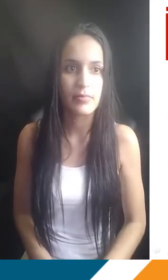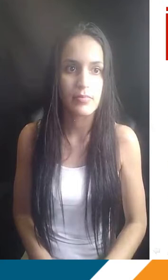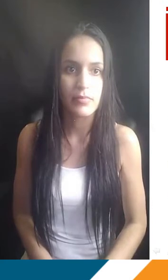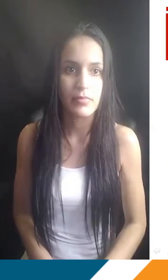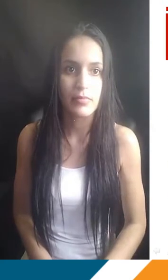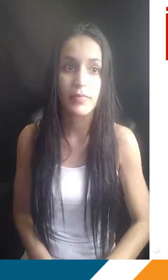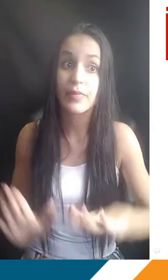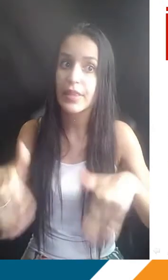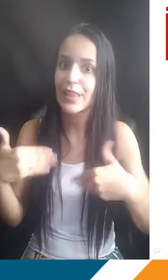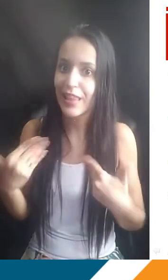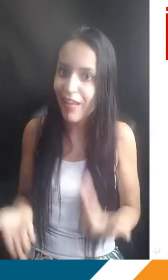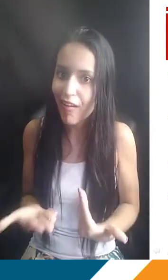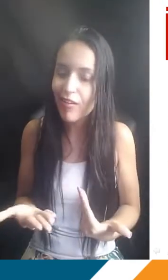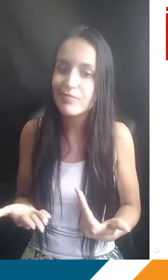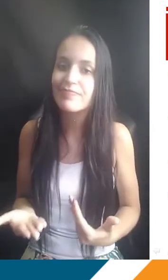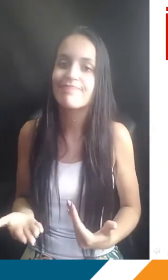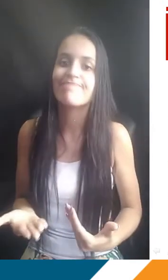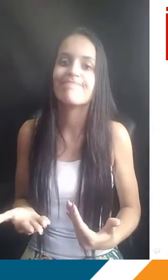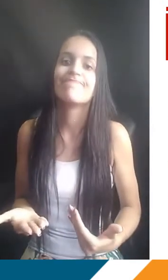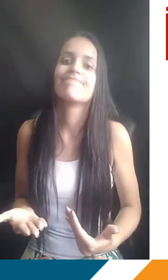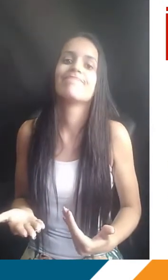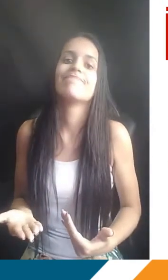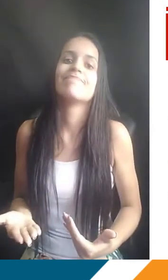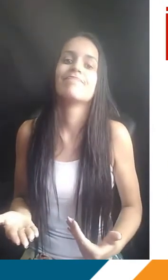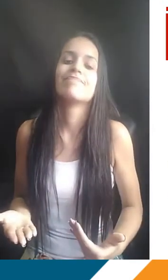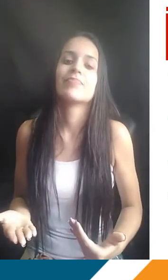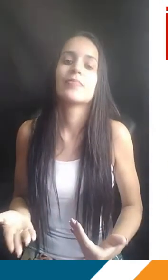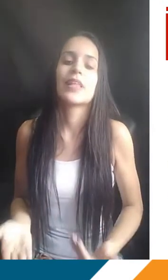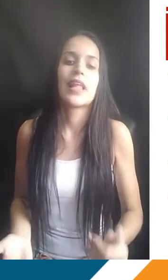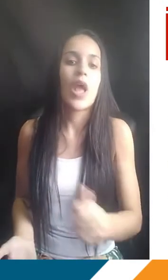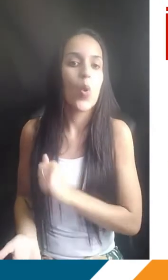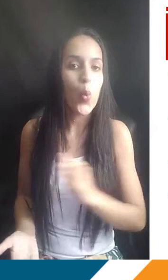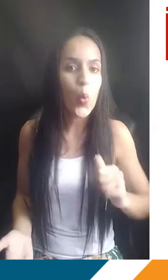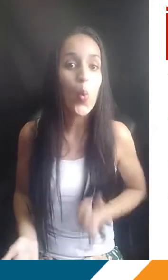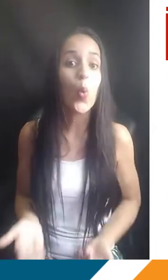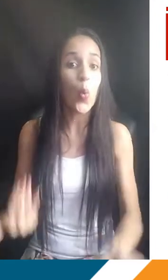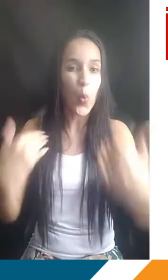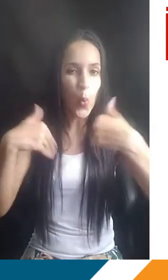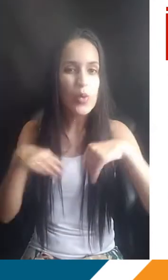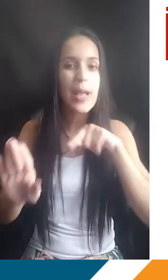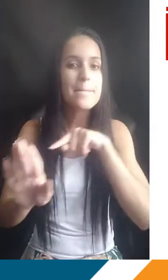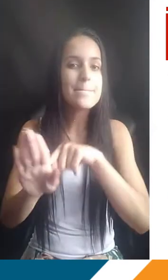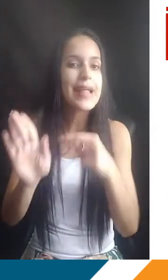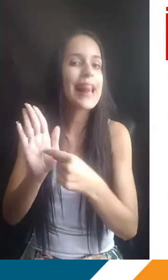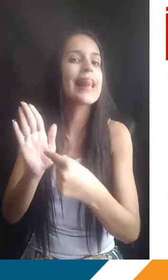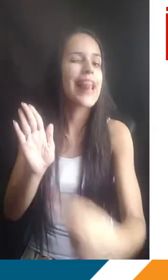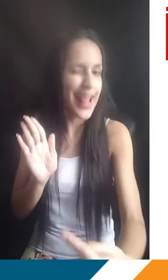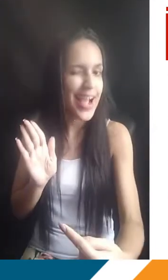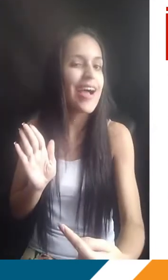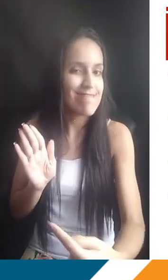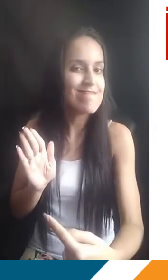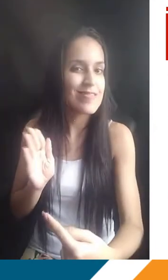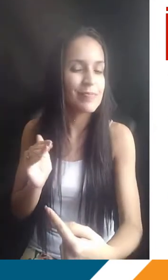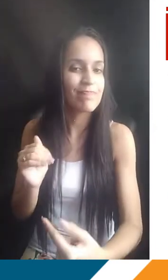da fresta, ou seja, vai haver uma produção de metáforas poéticas dentro das obras, mas que tem